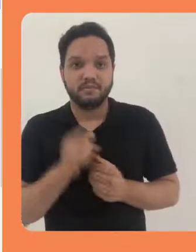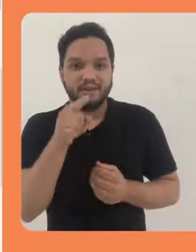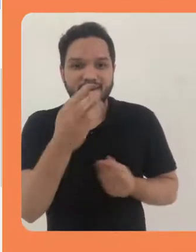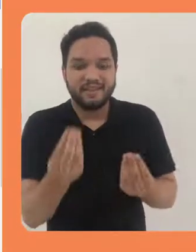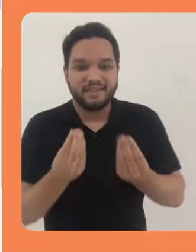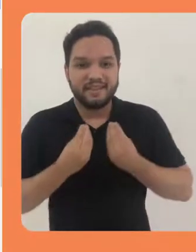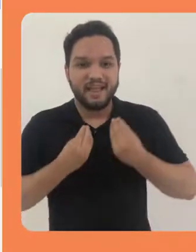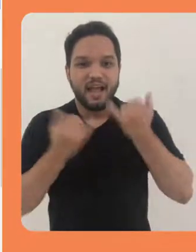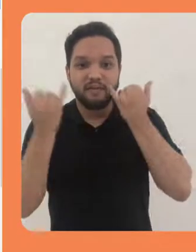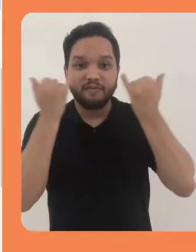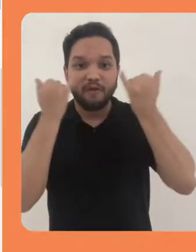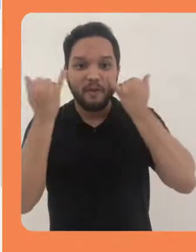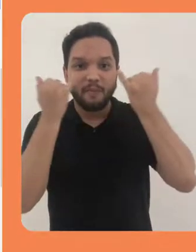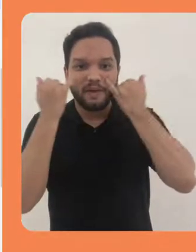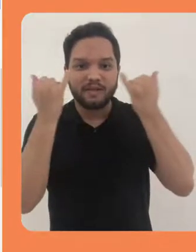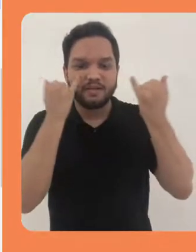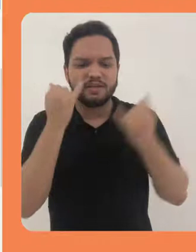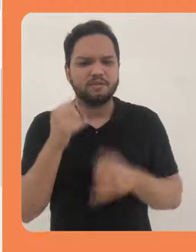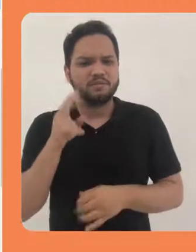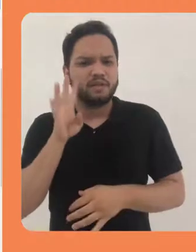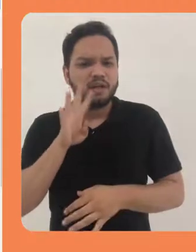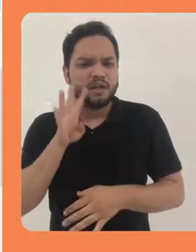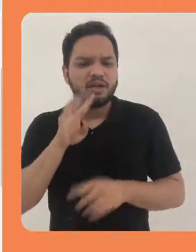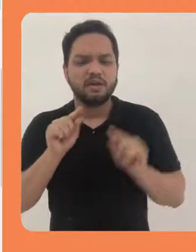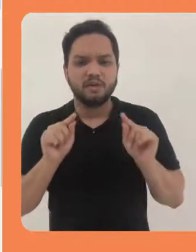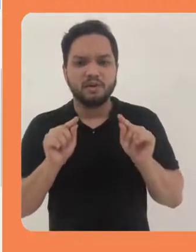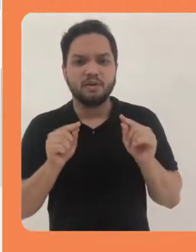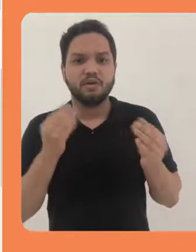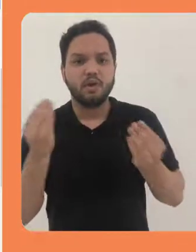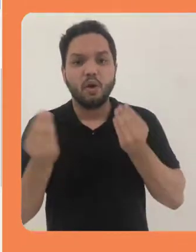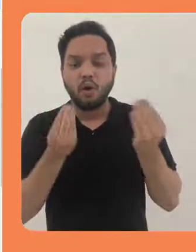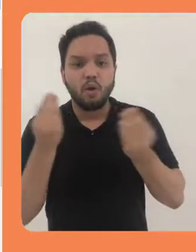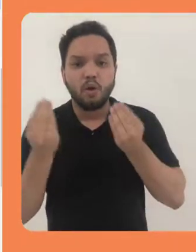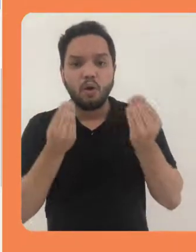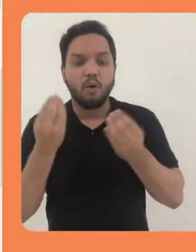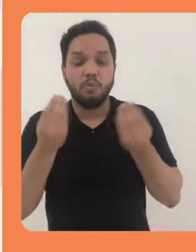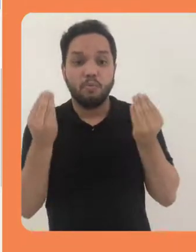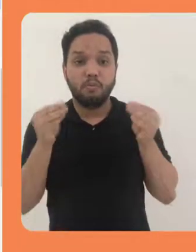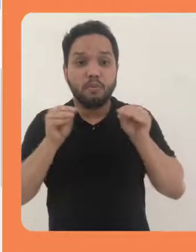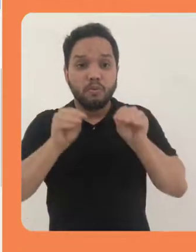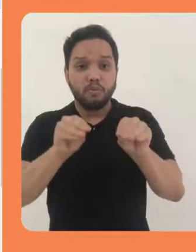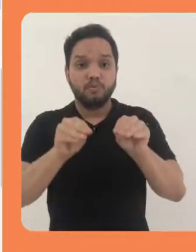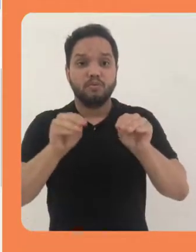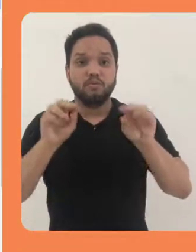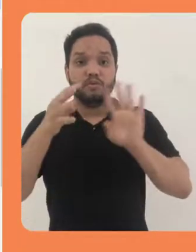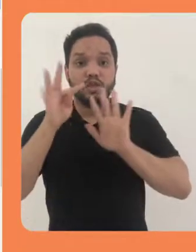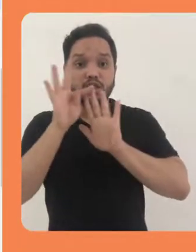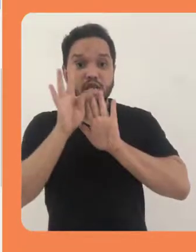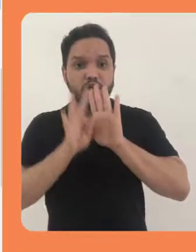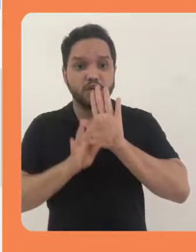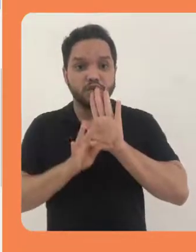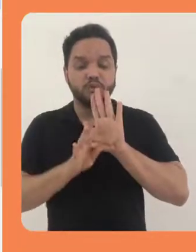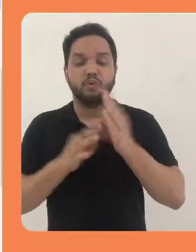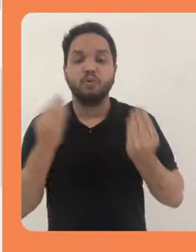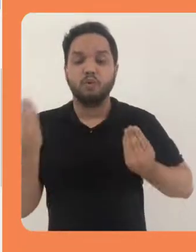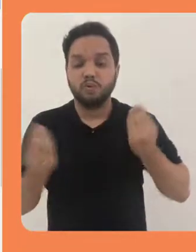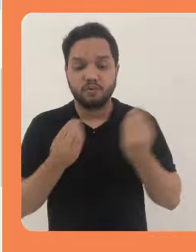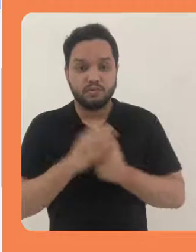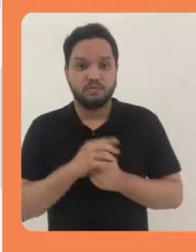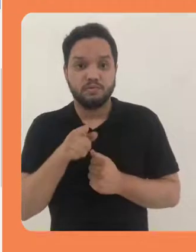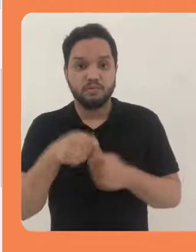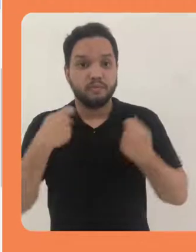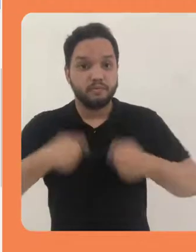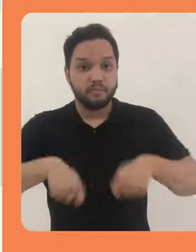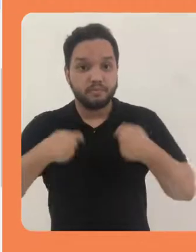é uma descrição preencha as palavras que faltam Oi e ele já te dá uma informação uma instrução